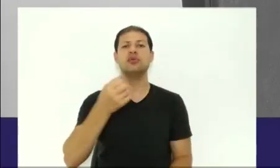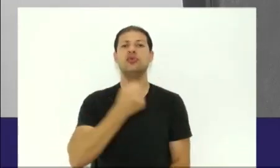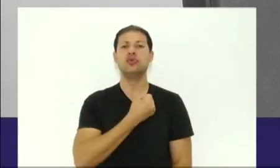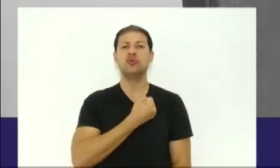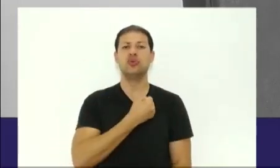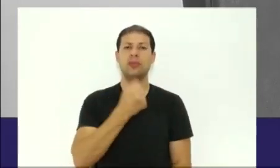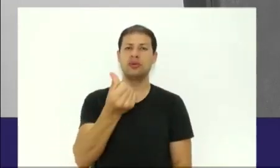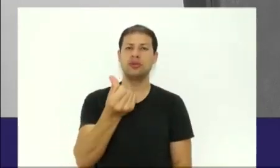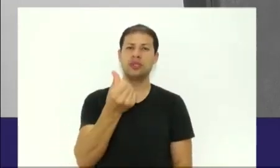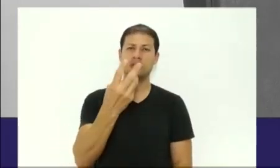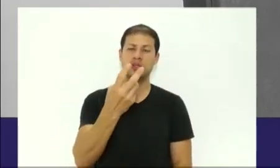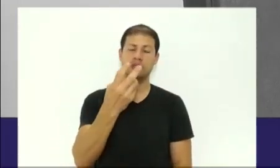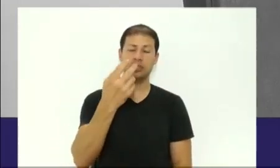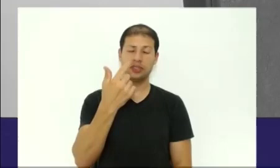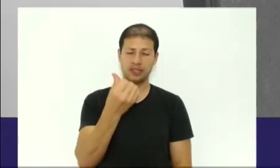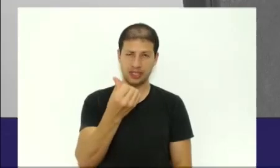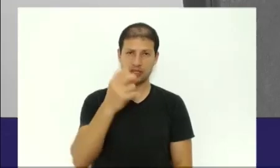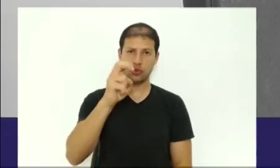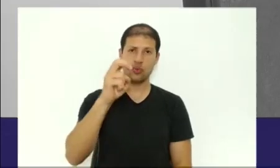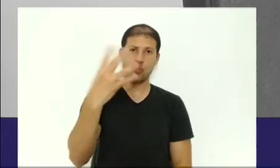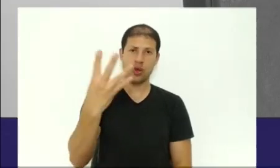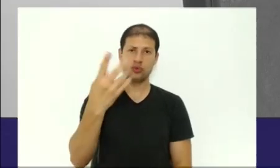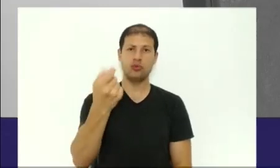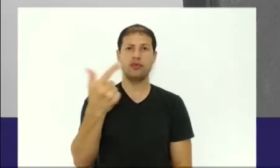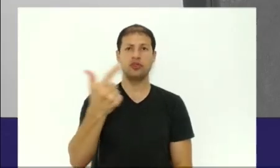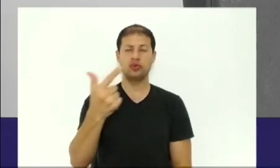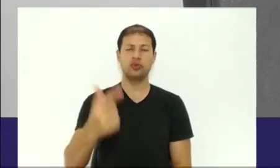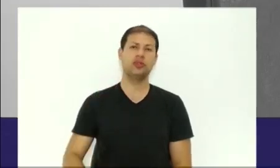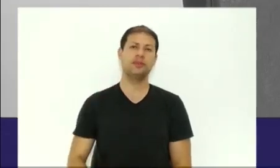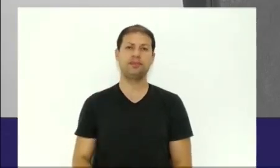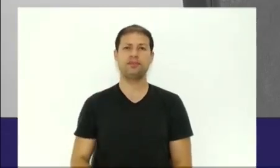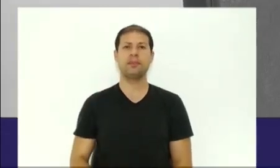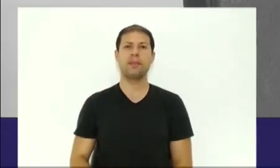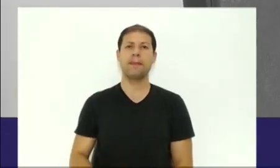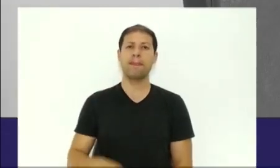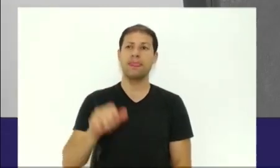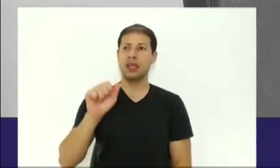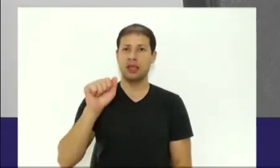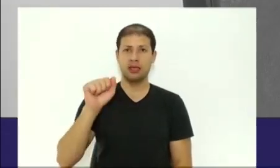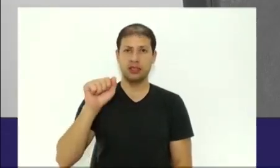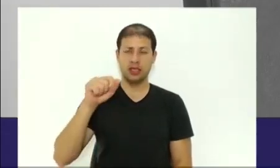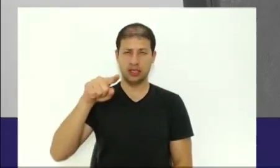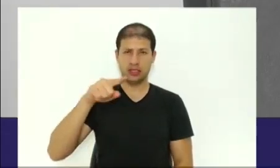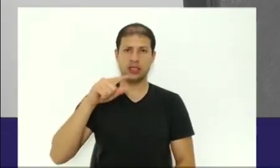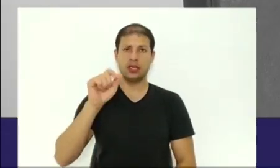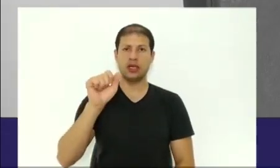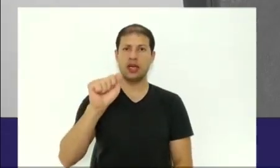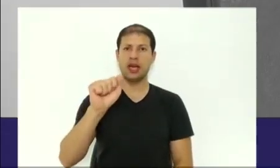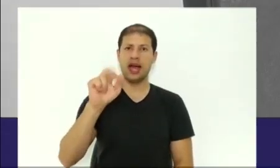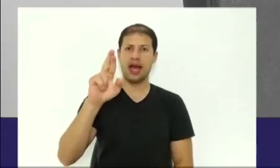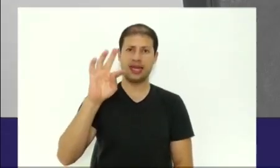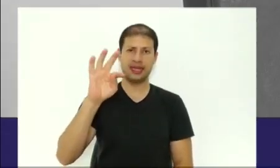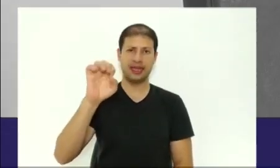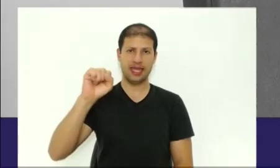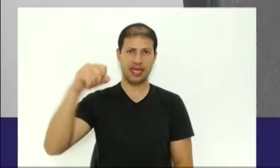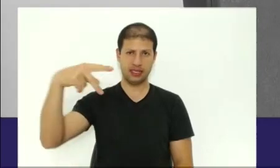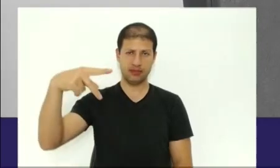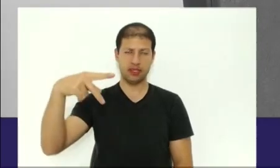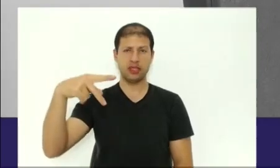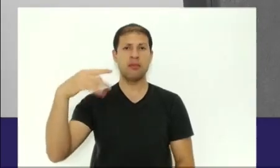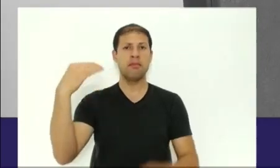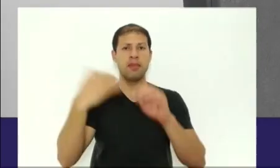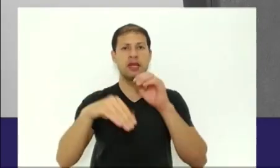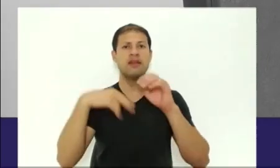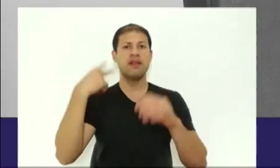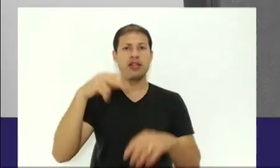654 de 2022. Da Agência de Transporte do Estado de São Paulo, Artesp, para os vereadores